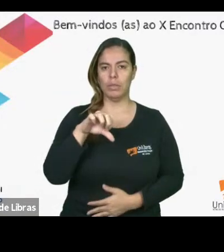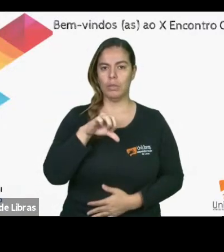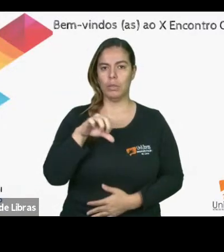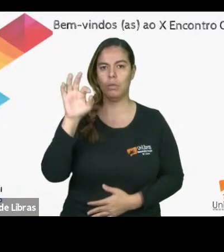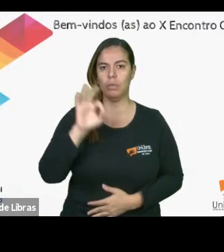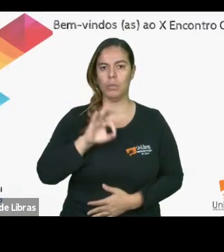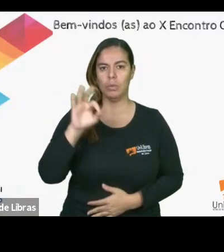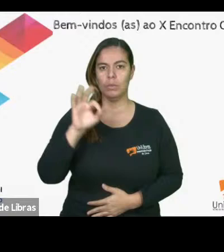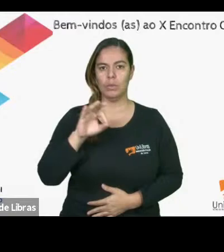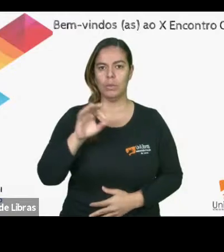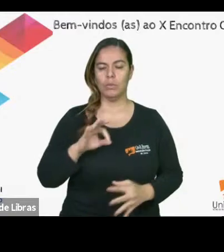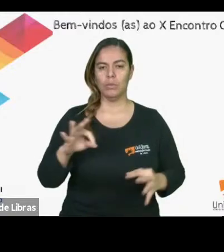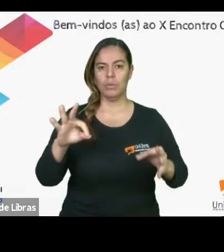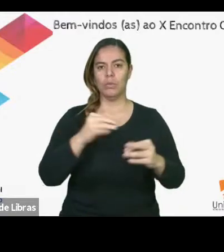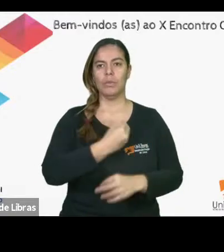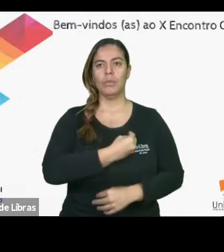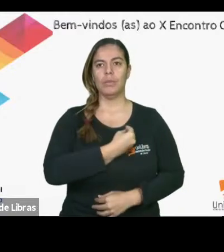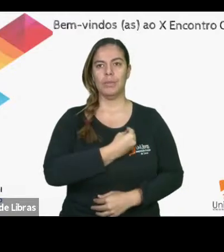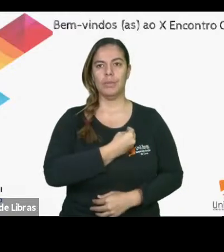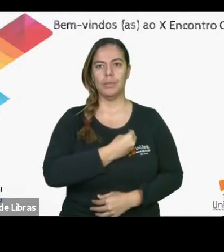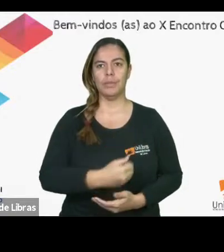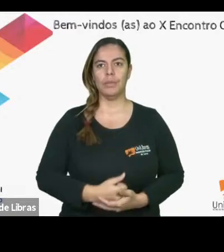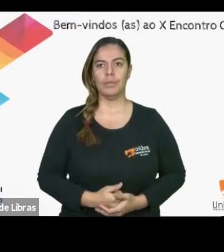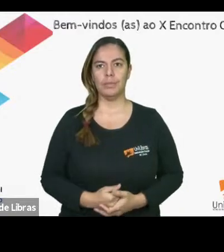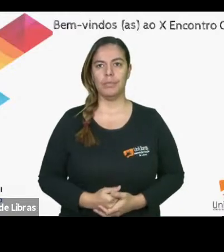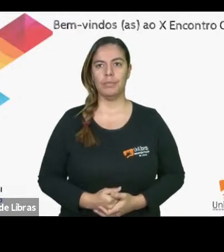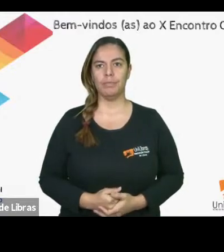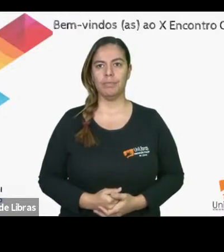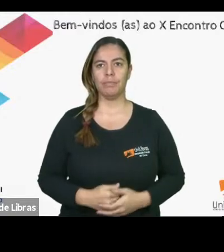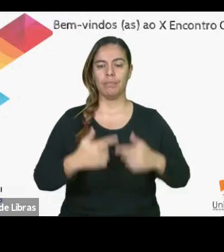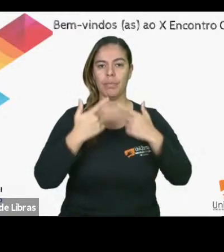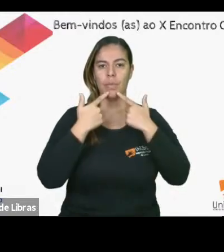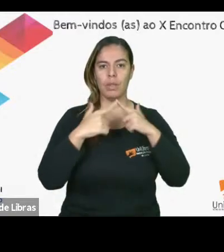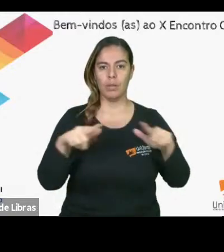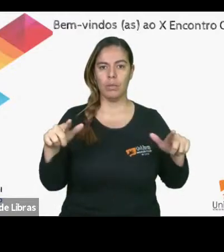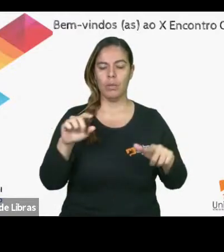99,999% da sua existência. Que a linguagem, nós temos,